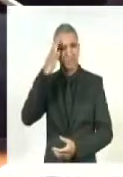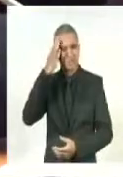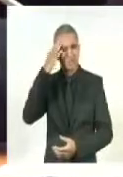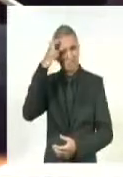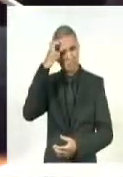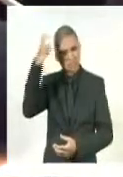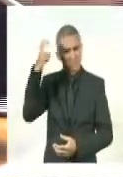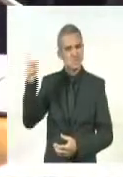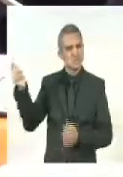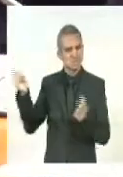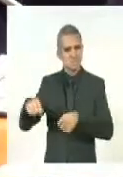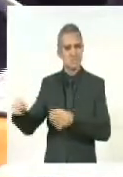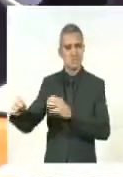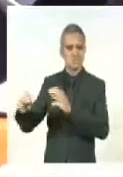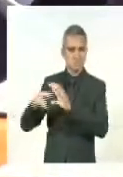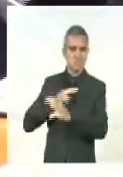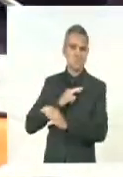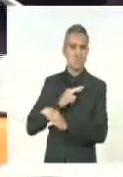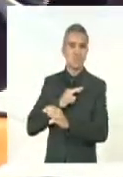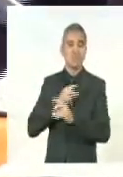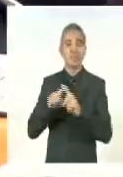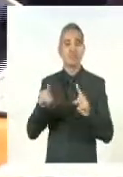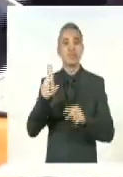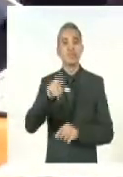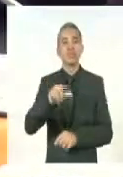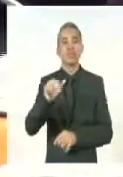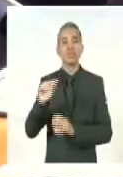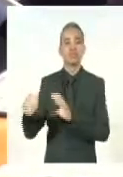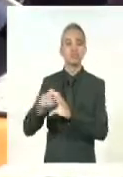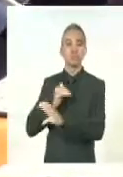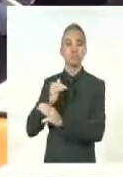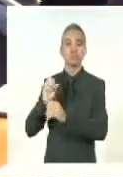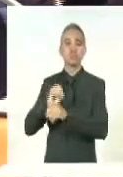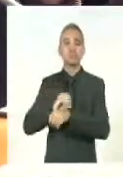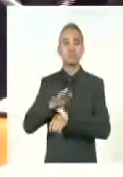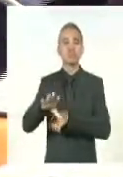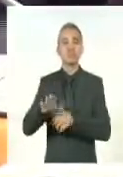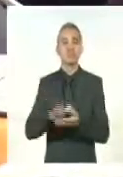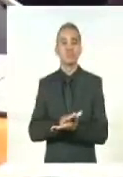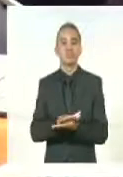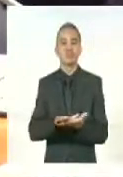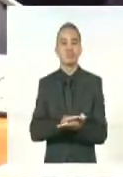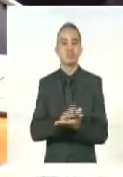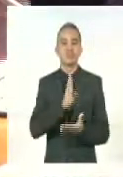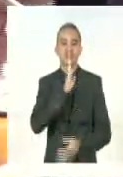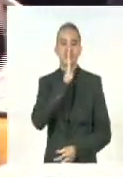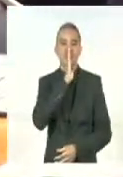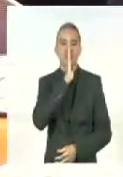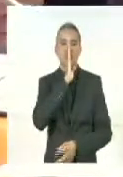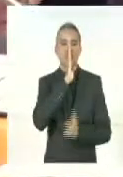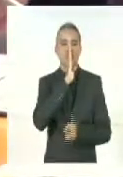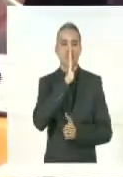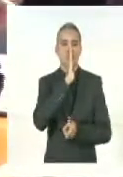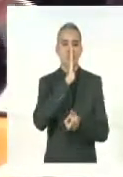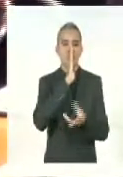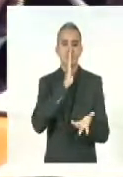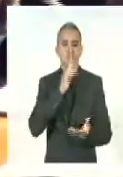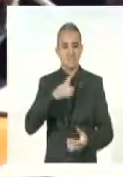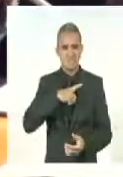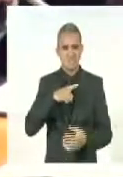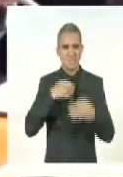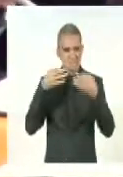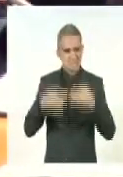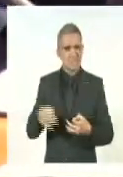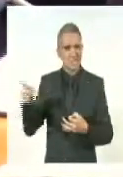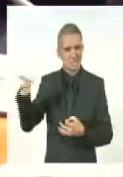dúvida para isso. Mas ele nunca deu um pio com relação a isso. Porque eu tenho certeza que no íntimo dele, na